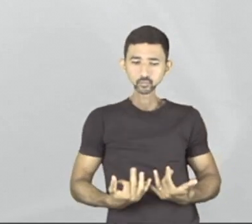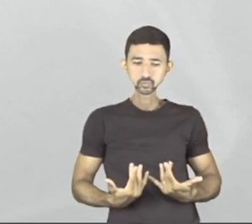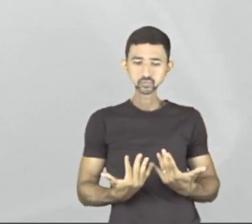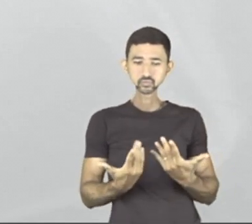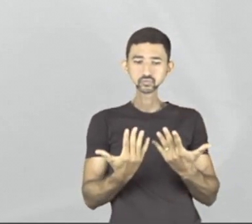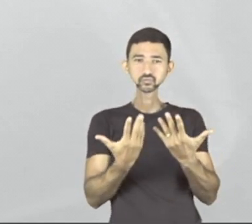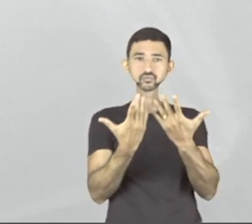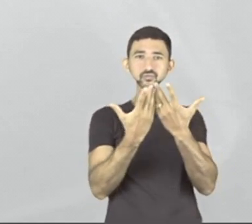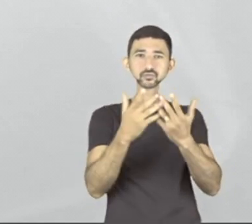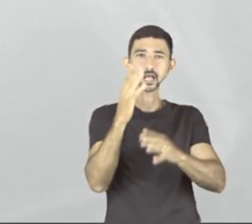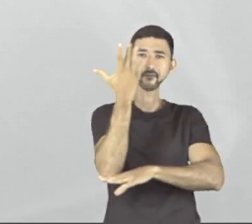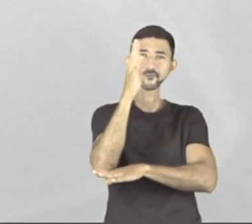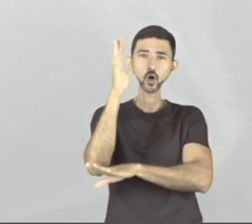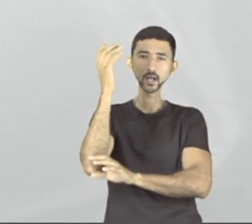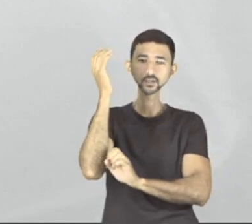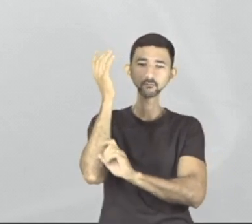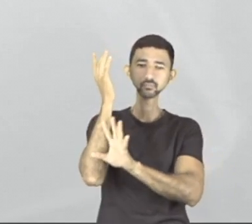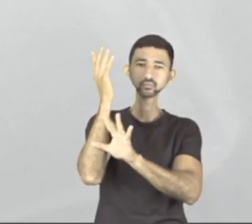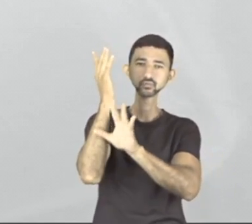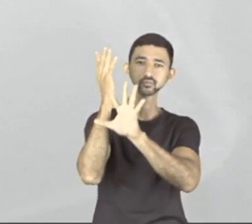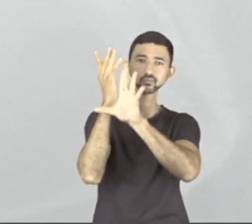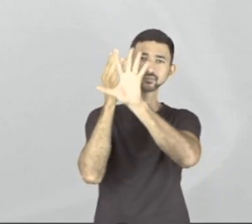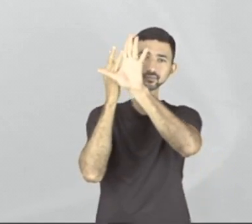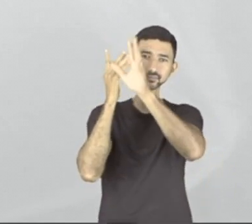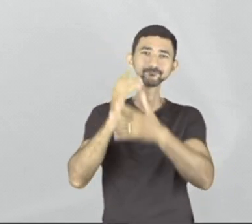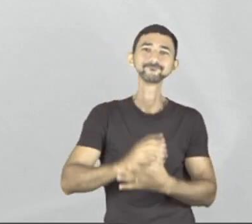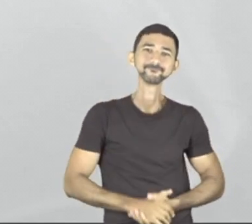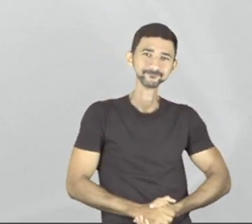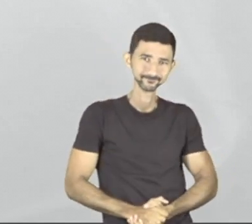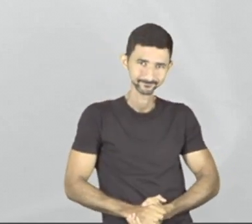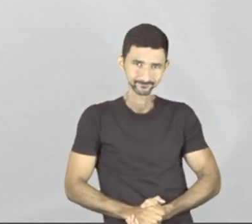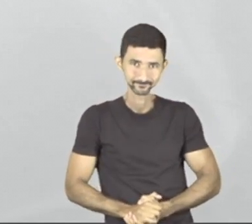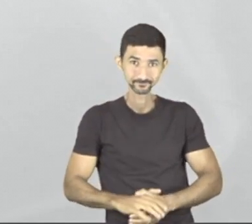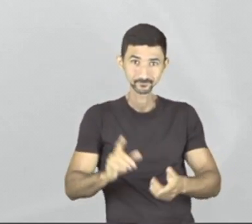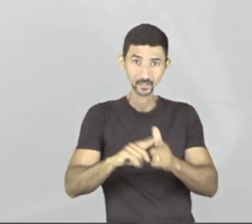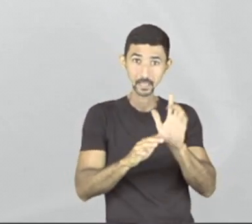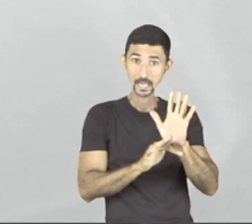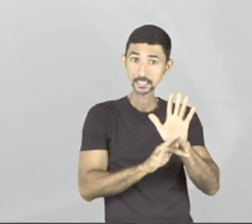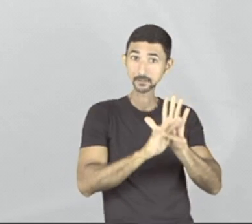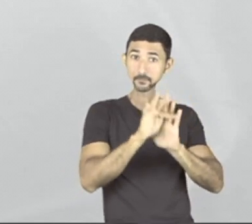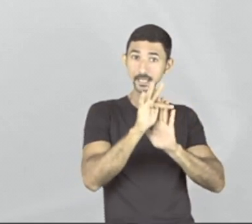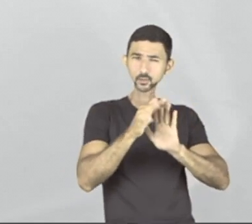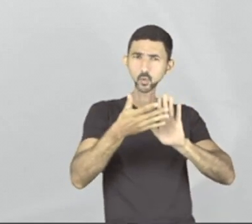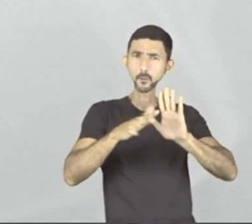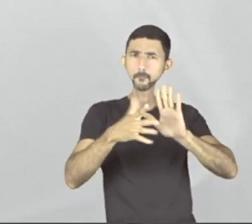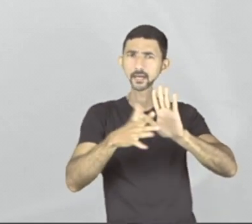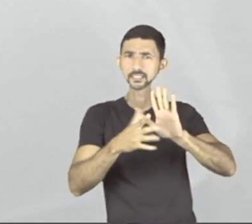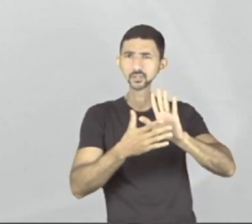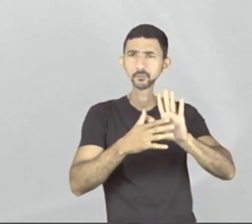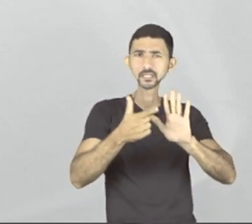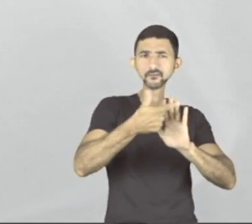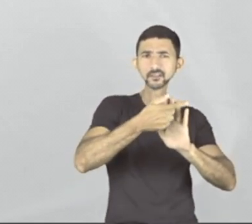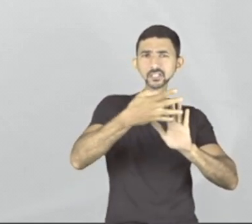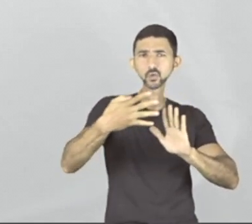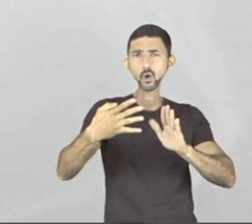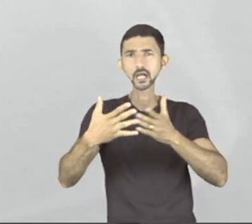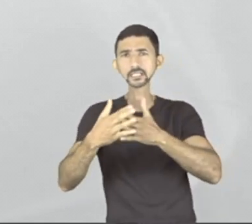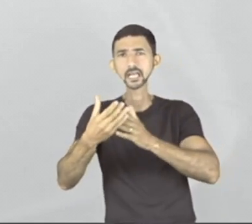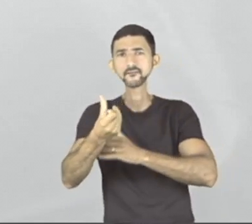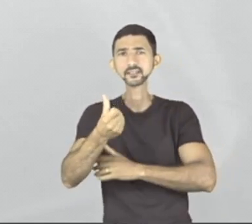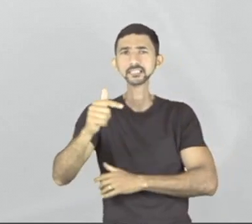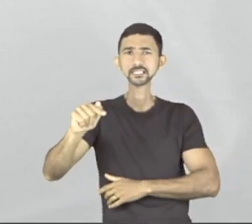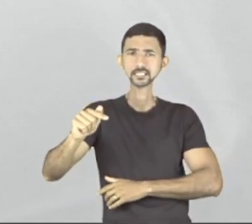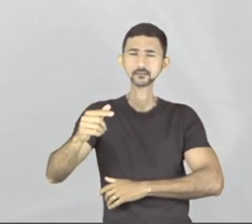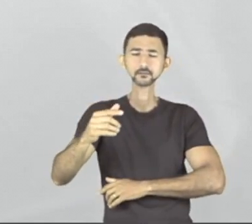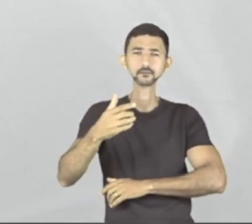da floresta, né, favorece essa umidade. Porém, a nossa temperatura média anual, ó, varia entre 24 e 26